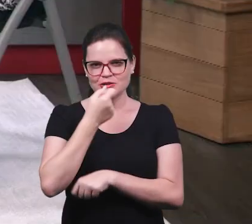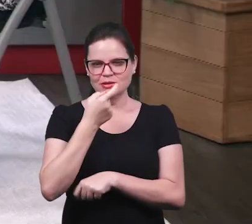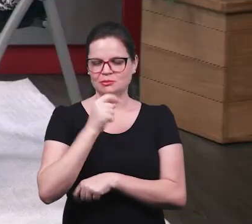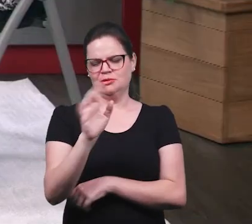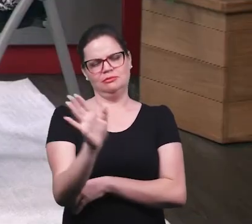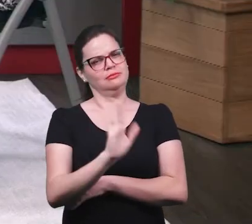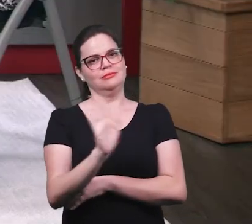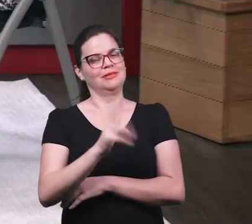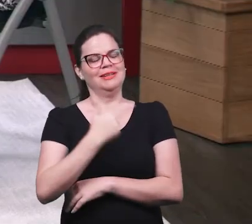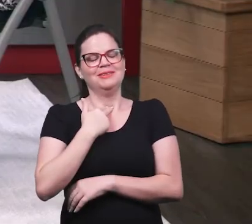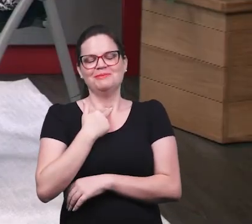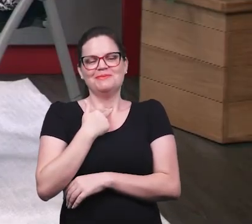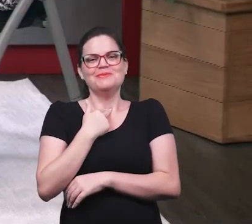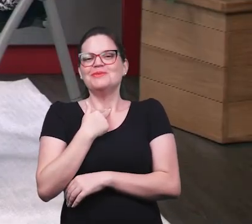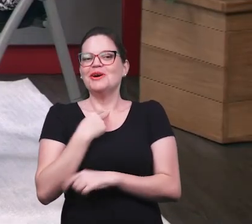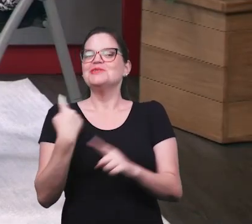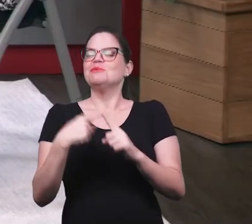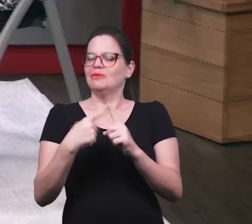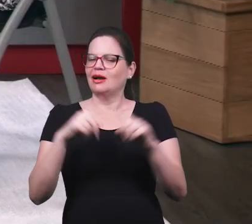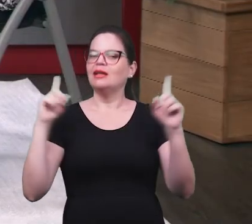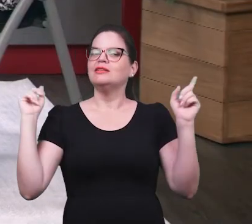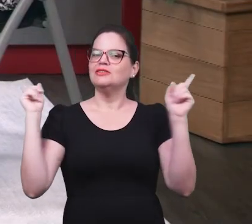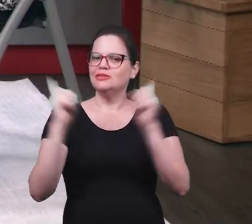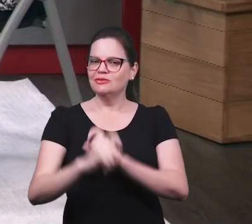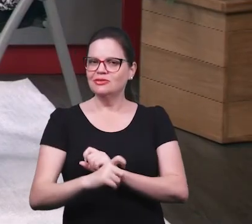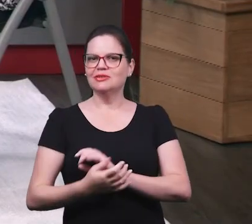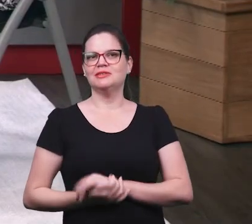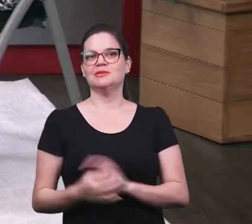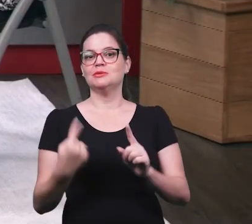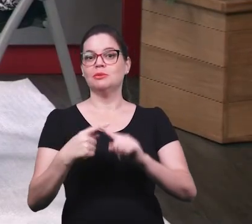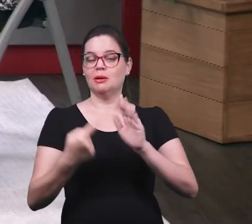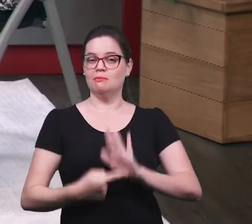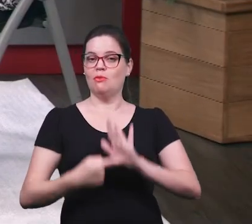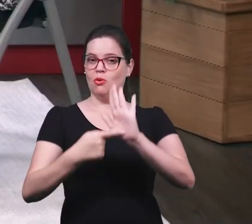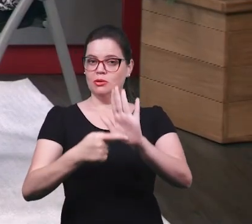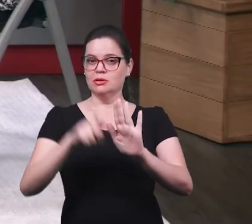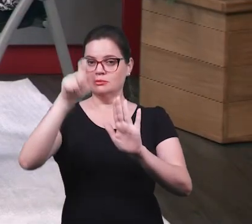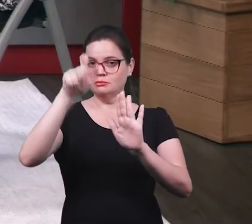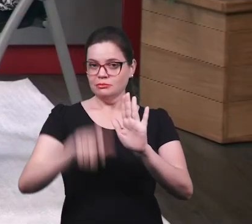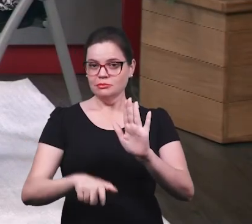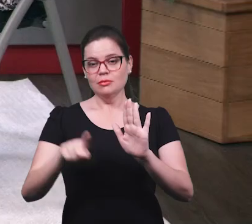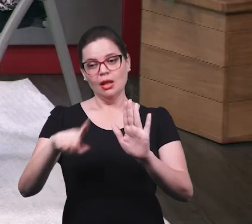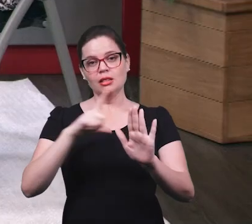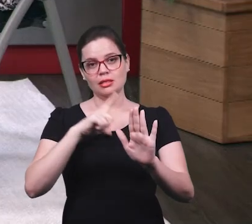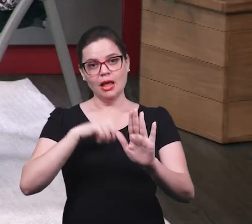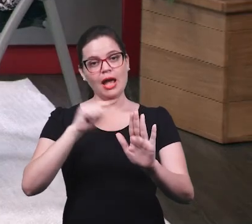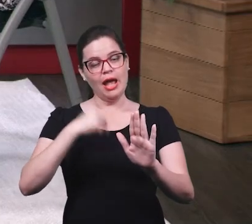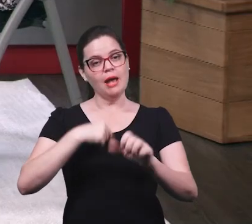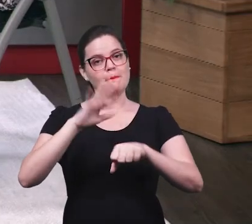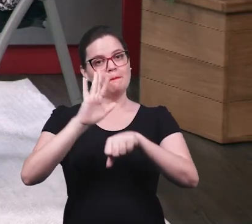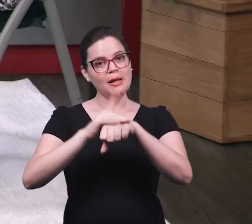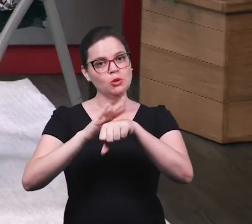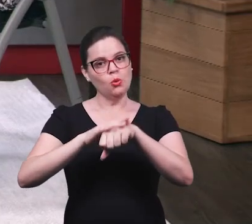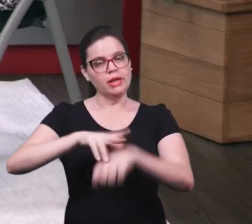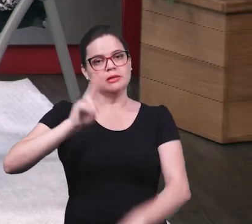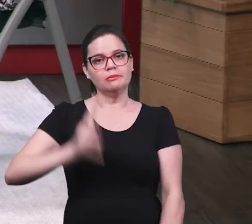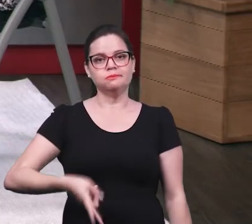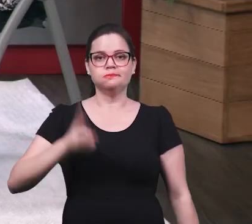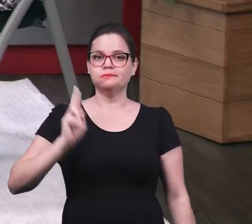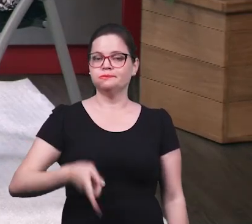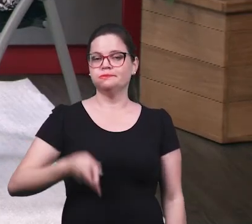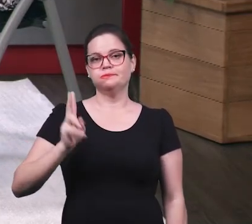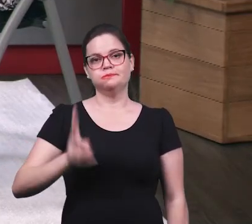dos desafios do tratamento, é mostrar para o paciente que ele tem uma doença crônica, é uma doença